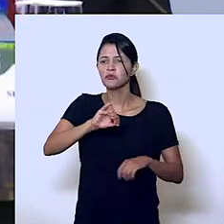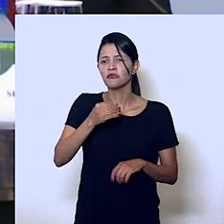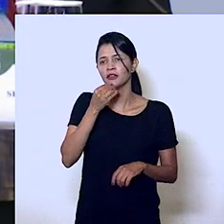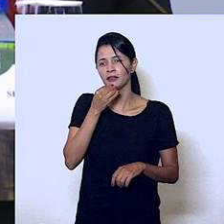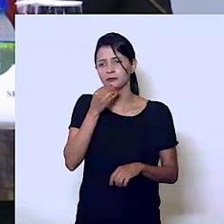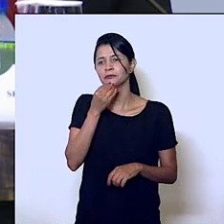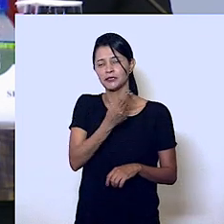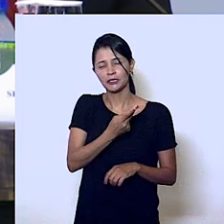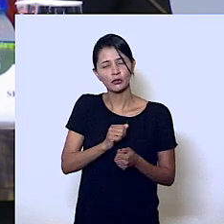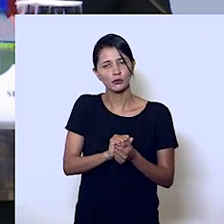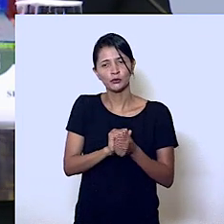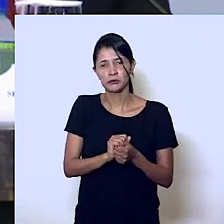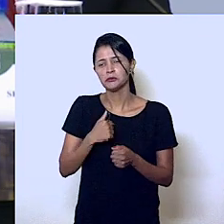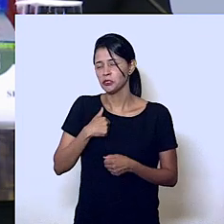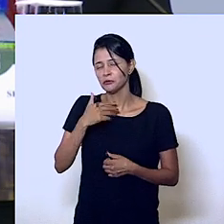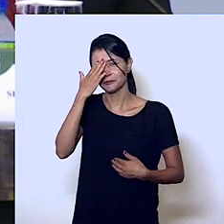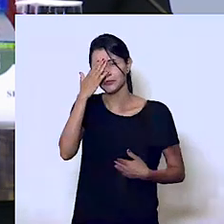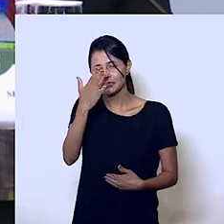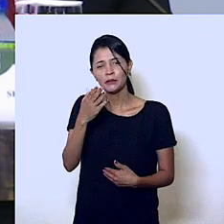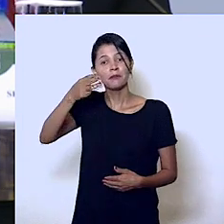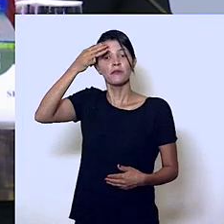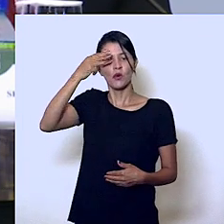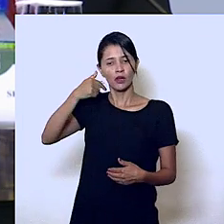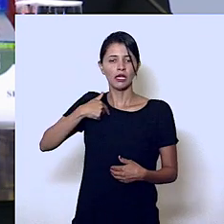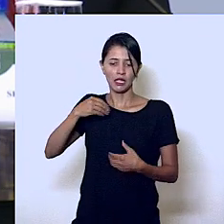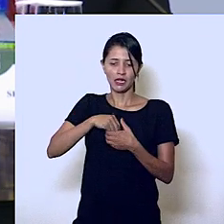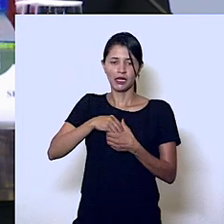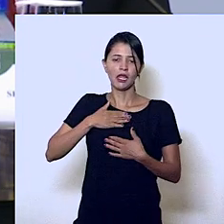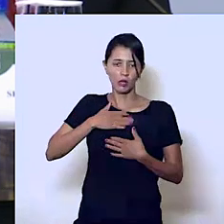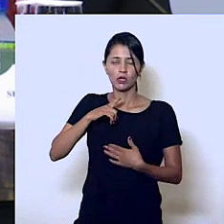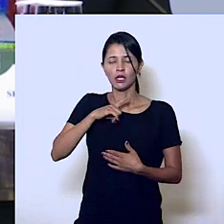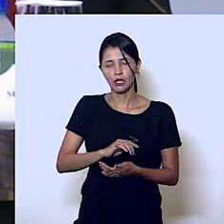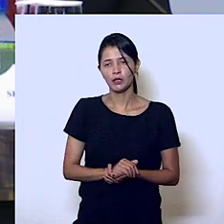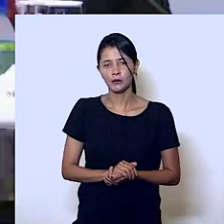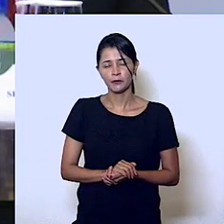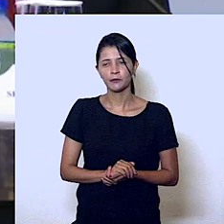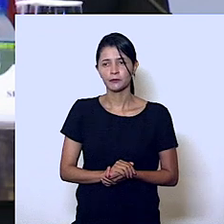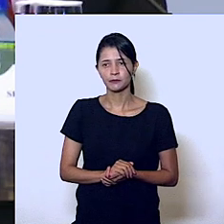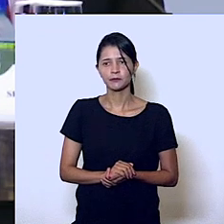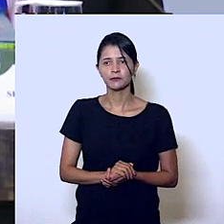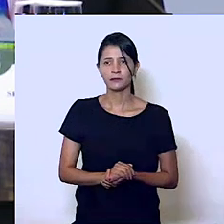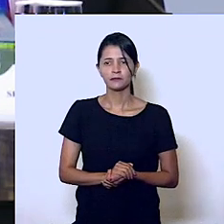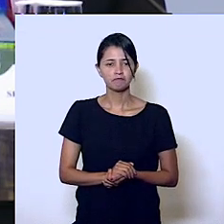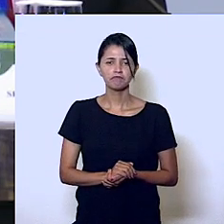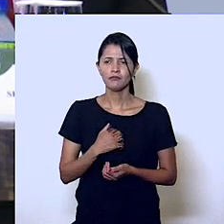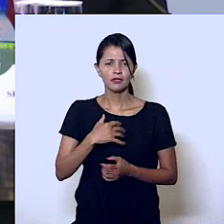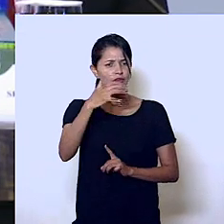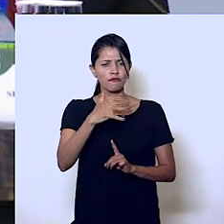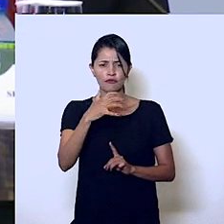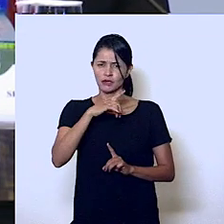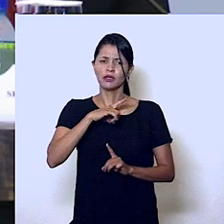grato por essa memória que eu carrego comigo e que tanta influência teve na minha